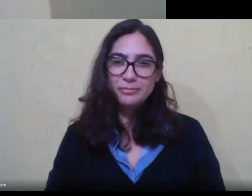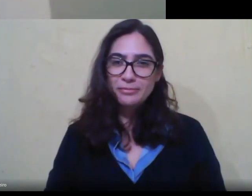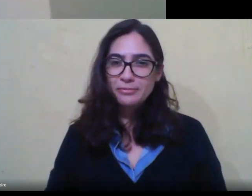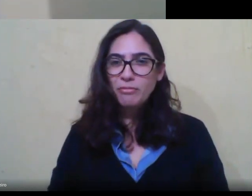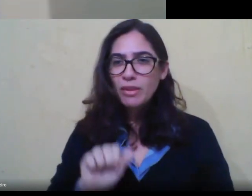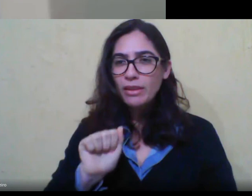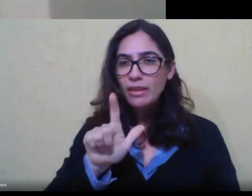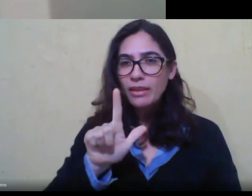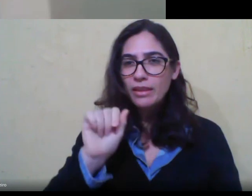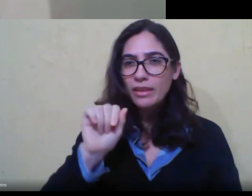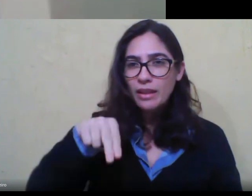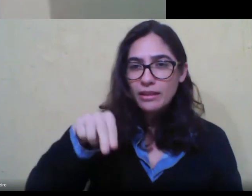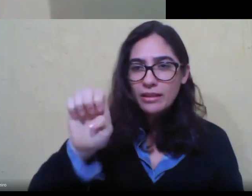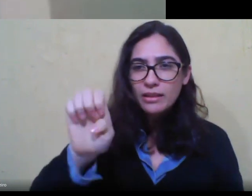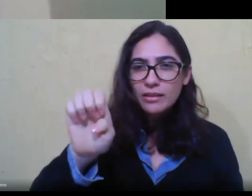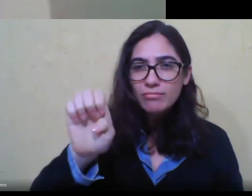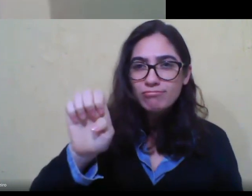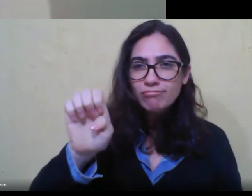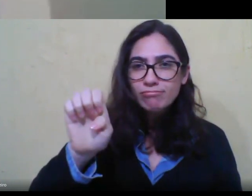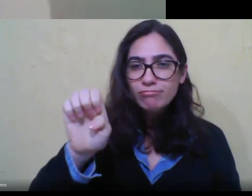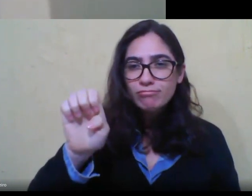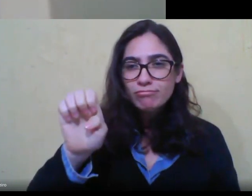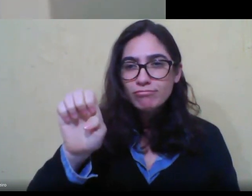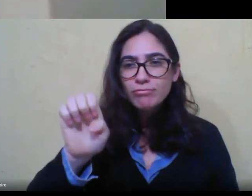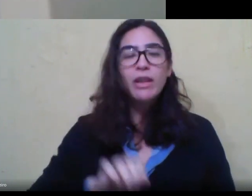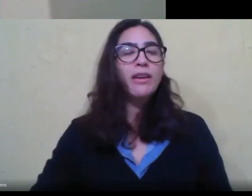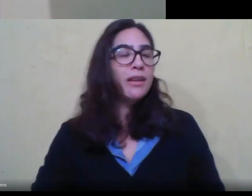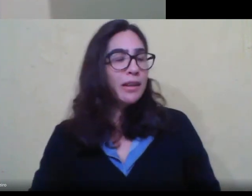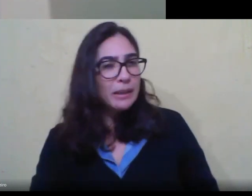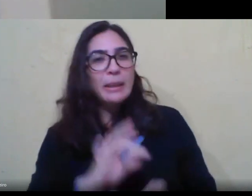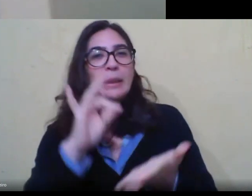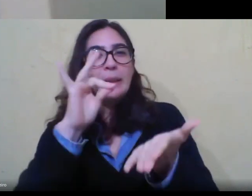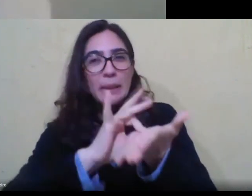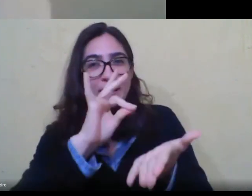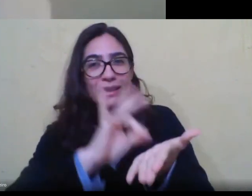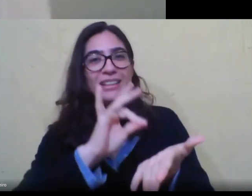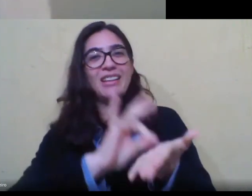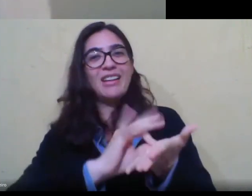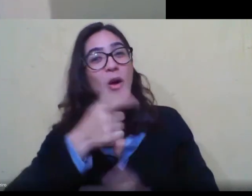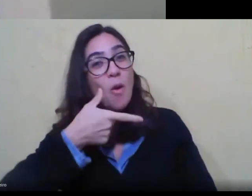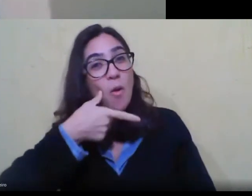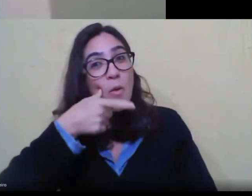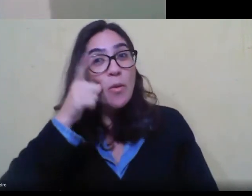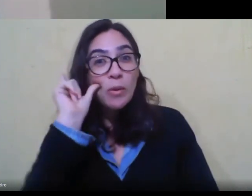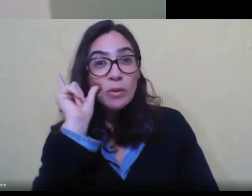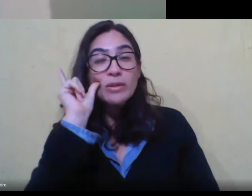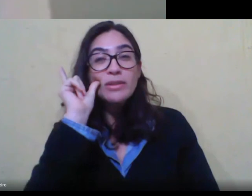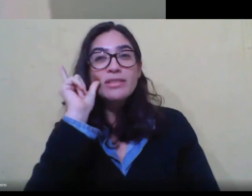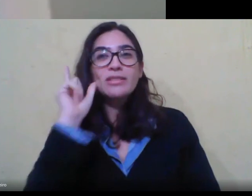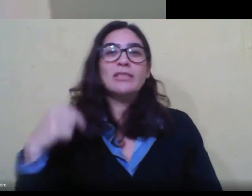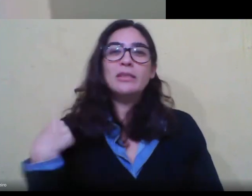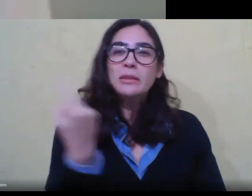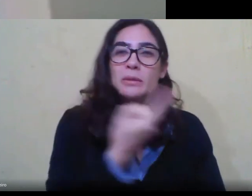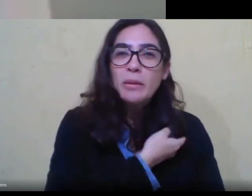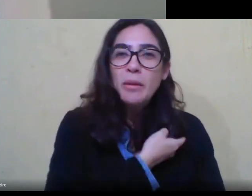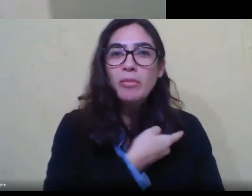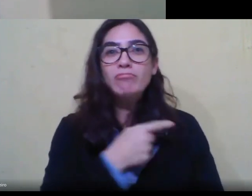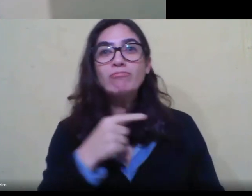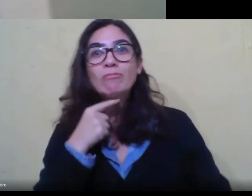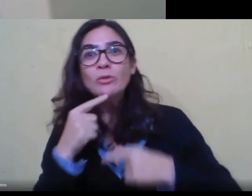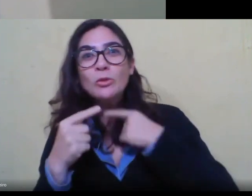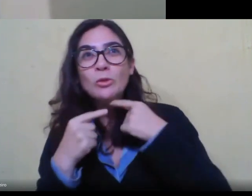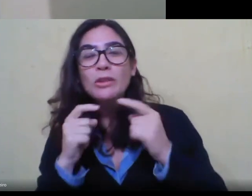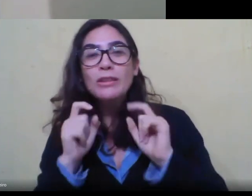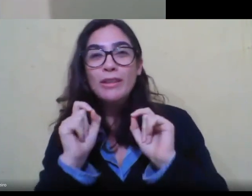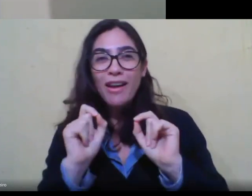e fomos, tivemos essa grata surpresa, né? Que foi esse, um público bem